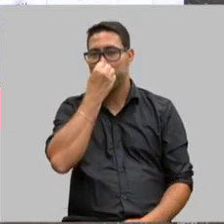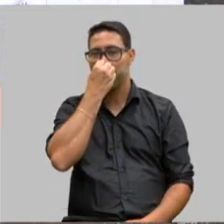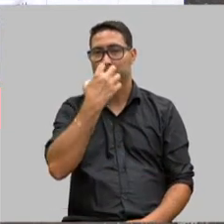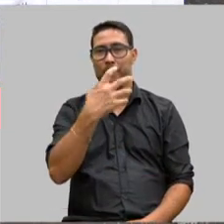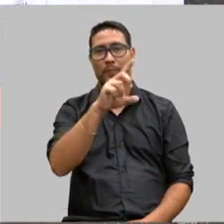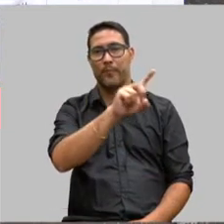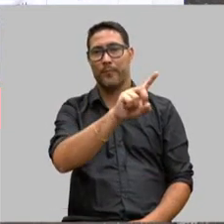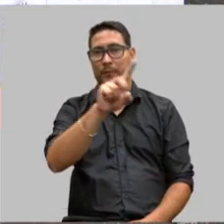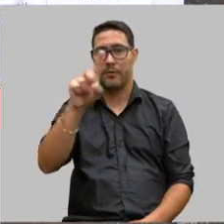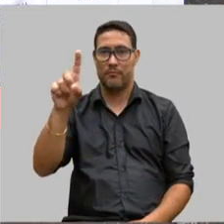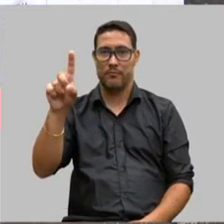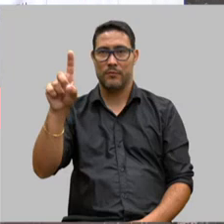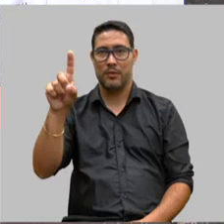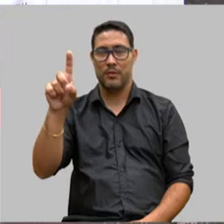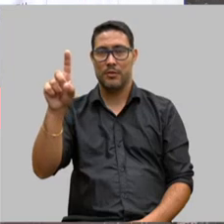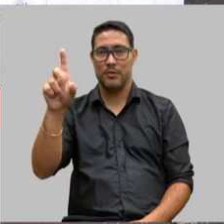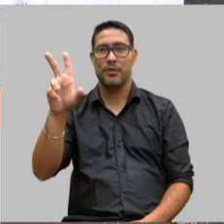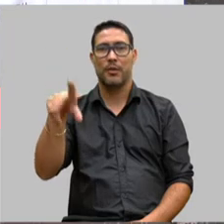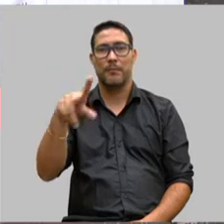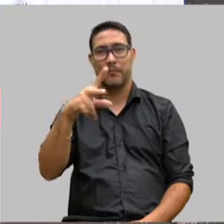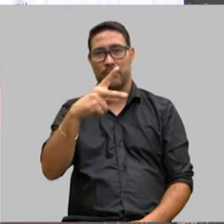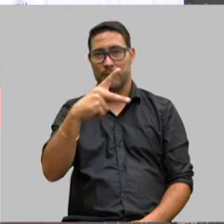Bom dia, presidente